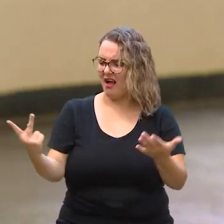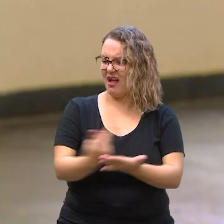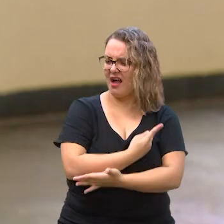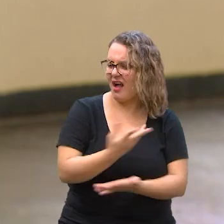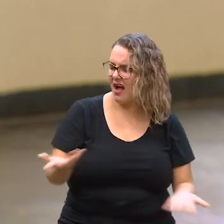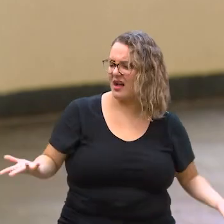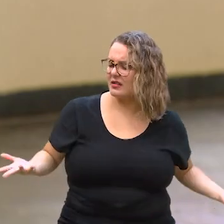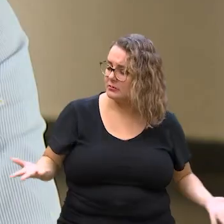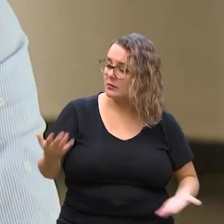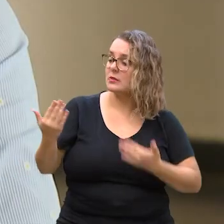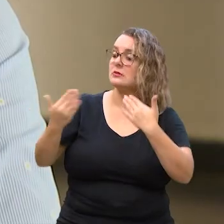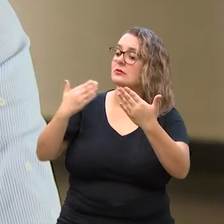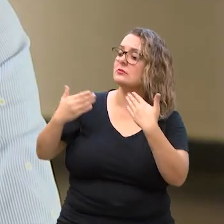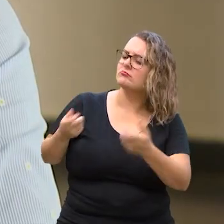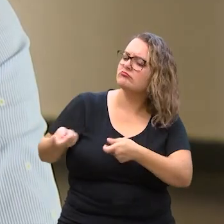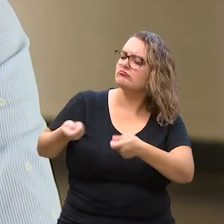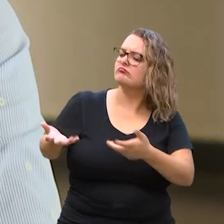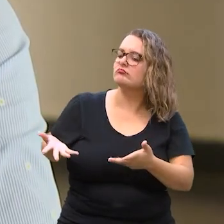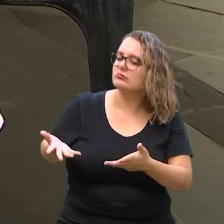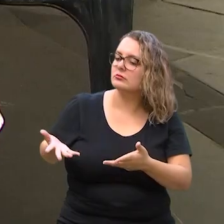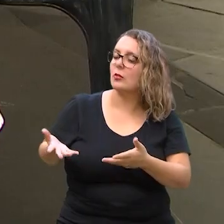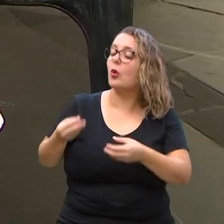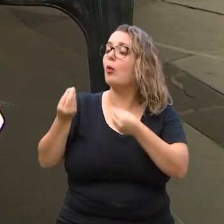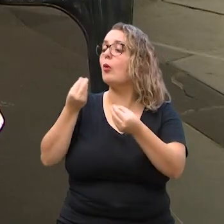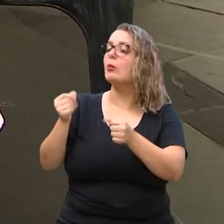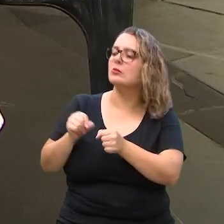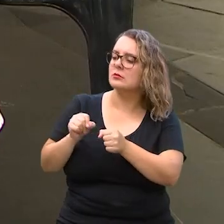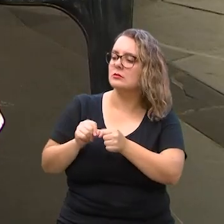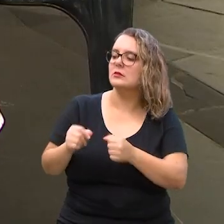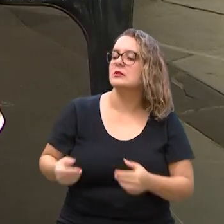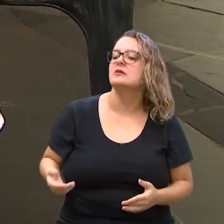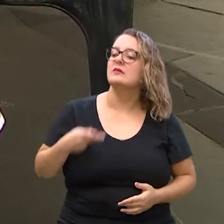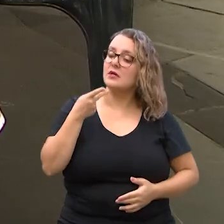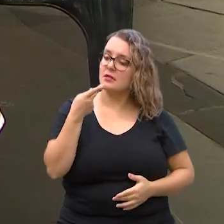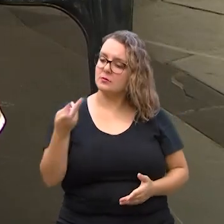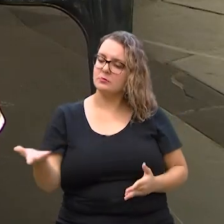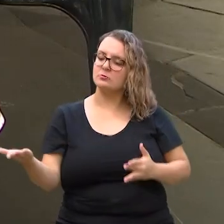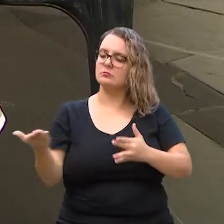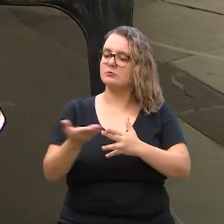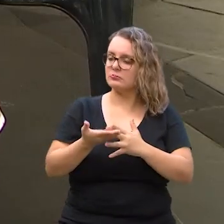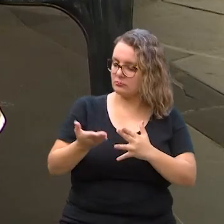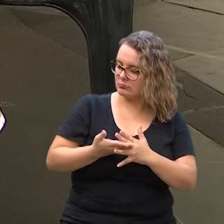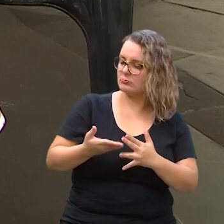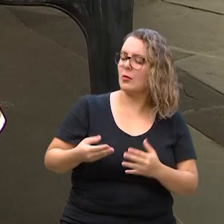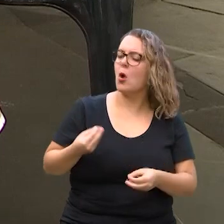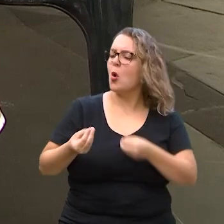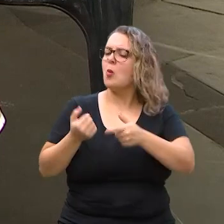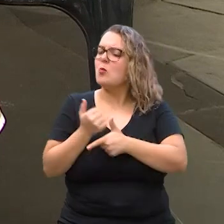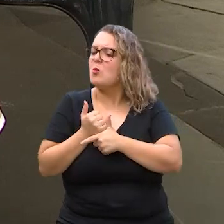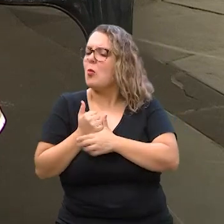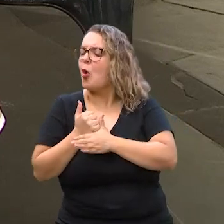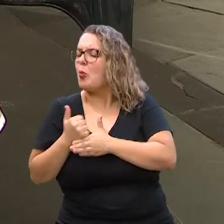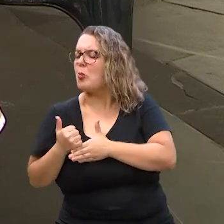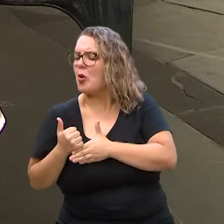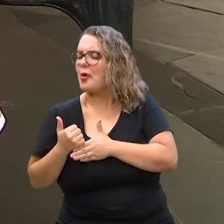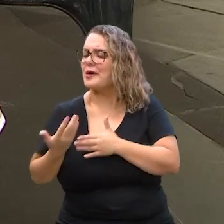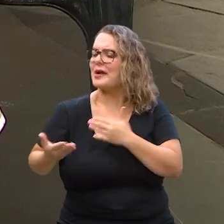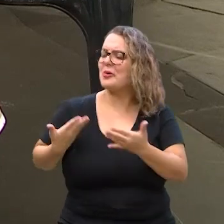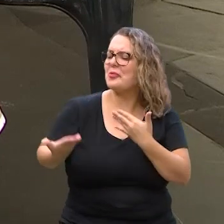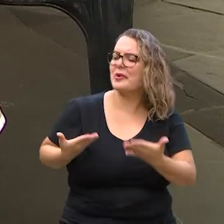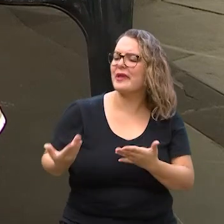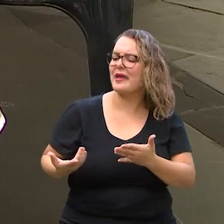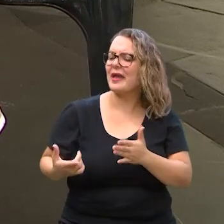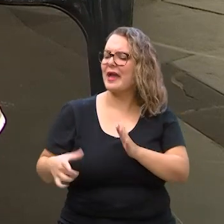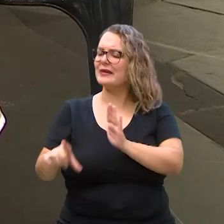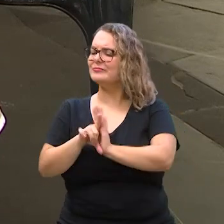foge do seu controle? Você vai responder essa pergunta para mim no terceiro e último bloco. Como é que fica o moral e o que é legal? Será que